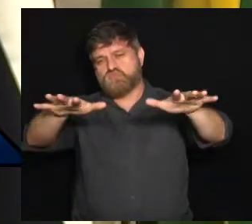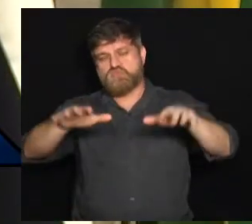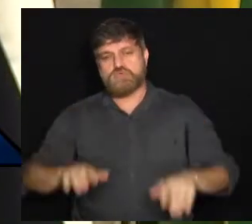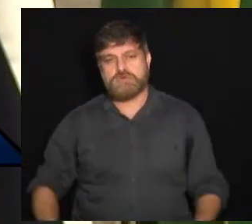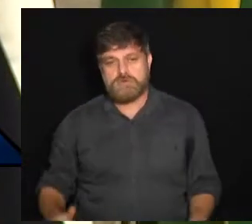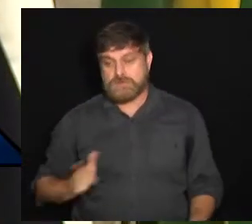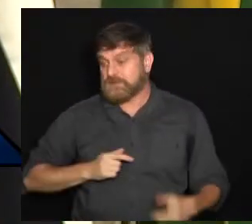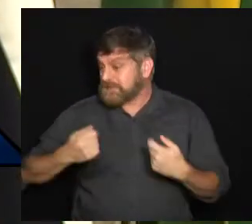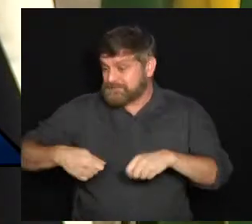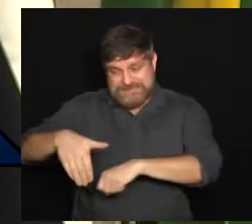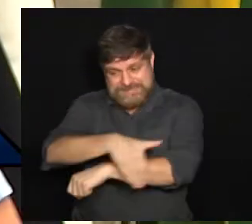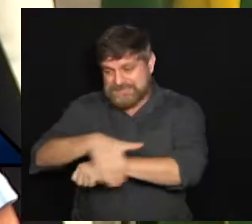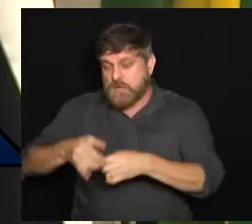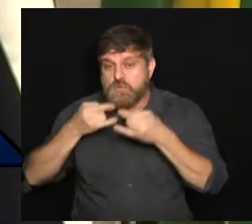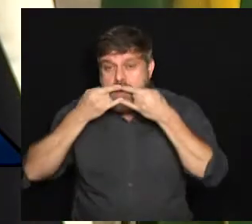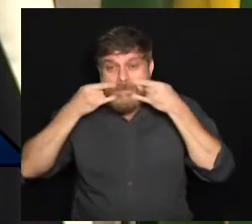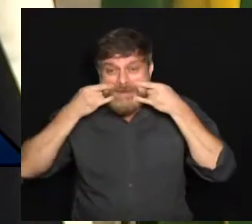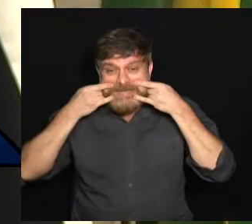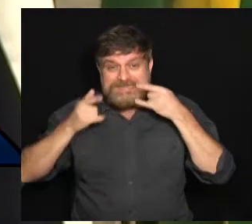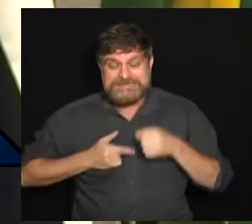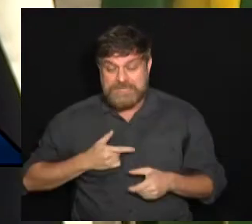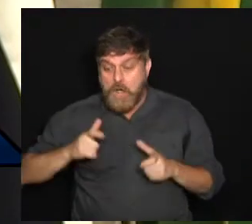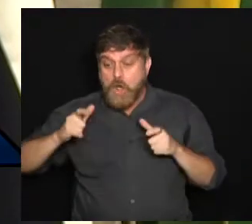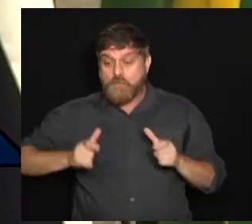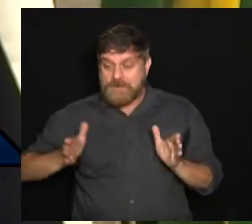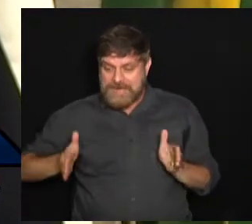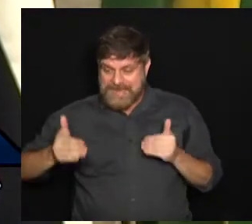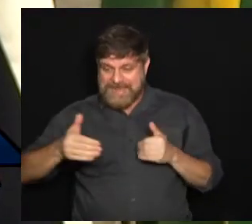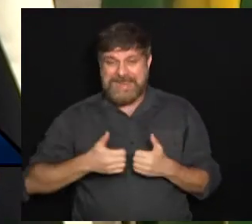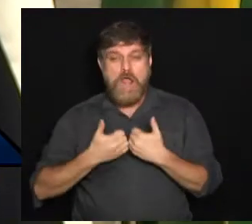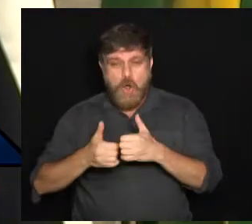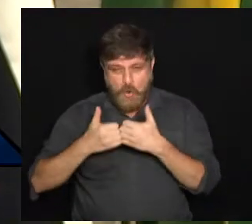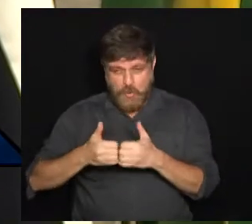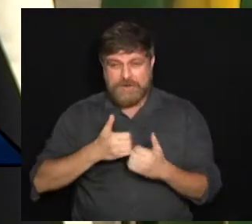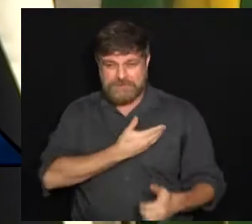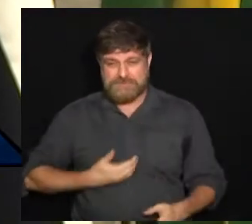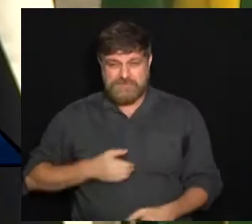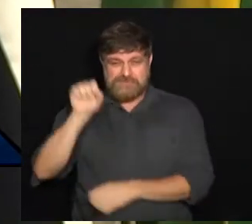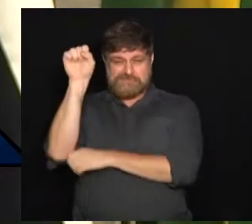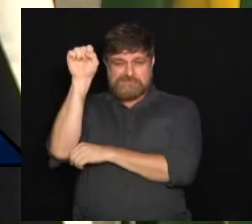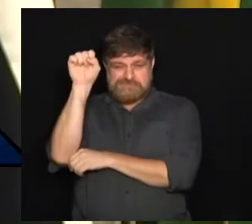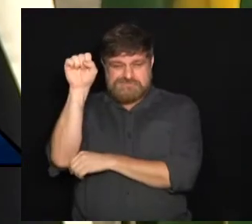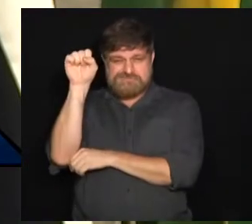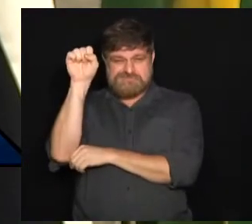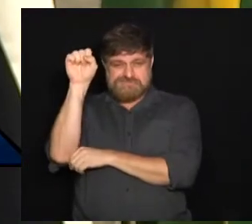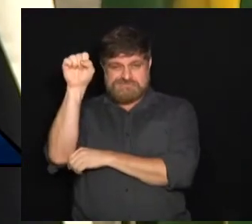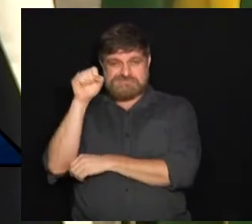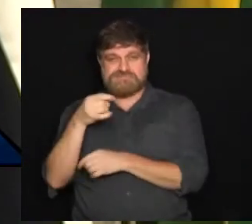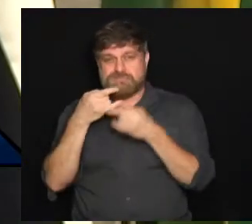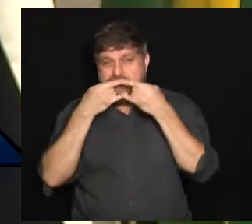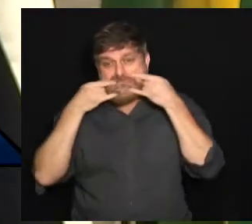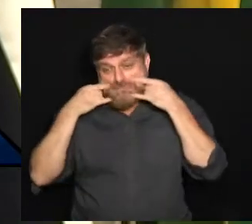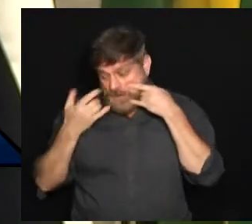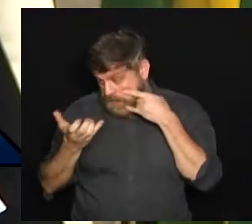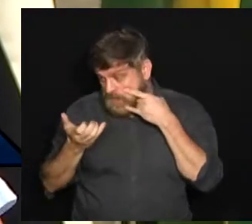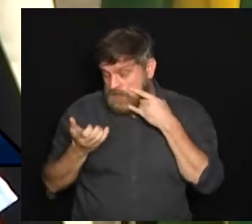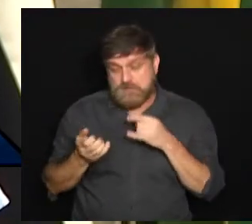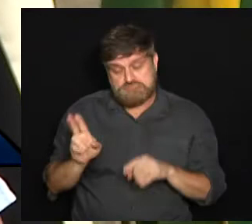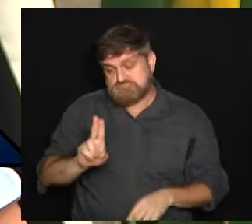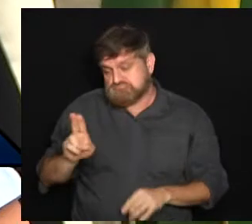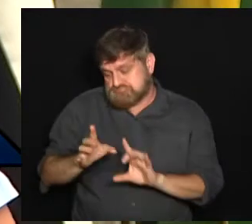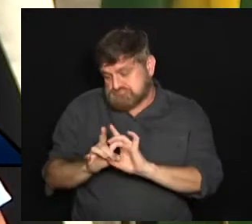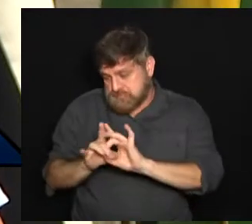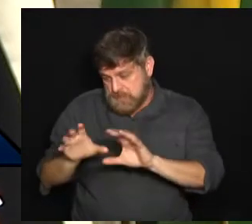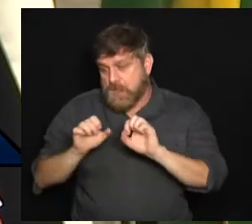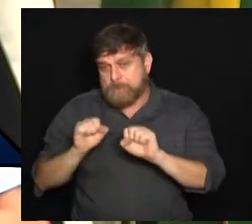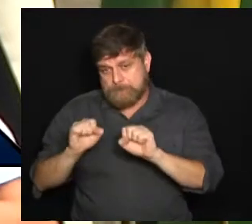isso não é necessário. Nas grandes aglomerações, transporte público e tudo mais, se a pessoa quiser usar, eu não vejo nada de errado. Não